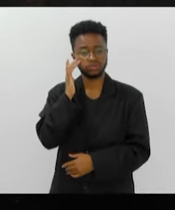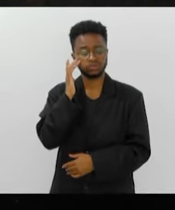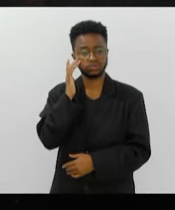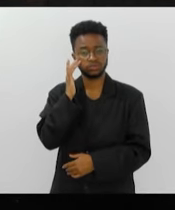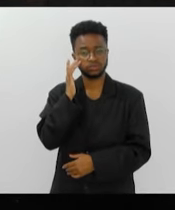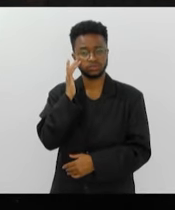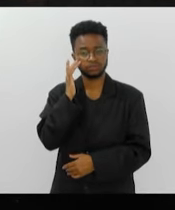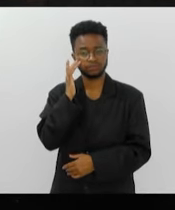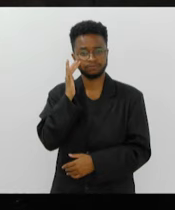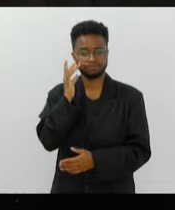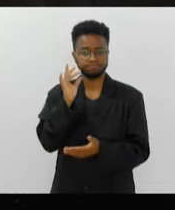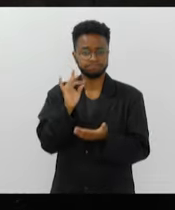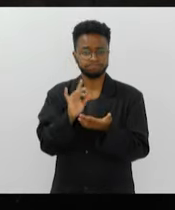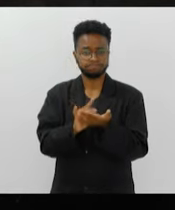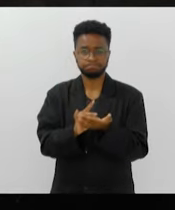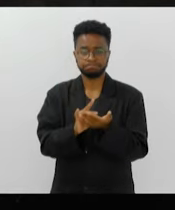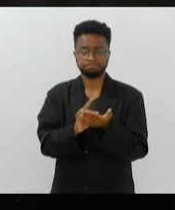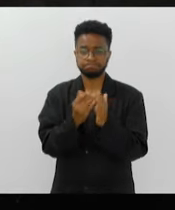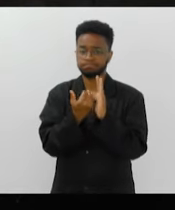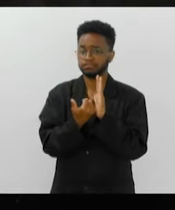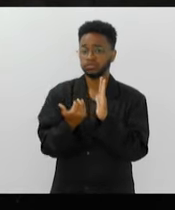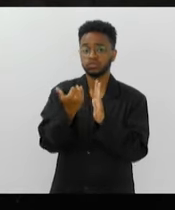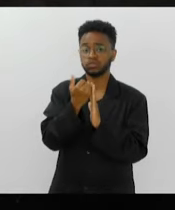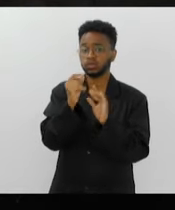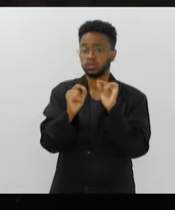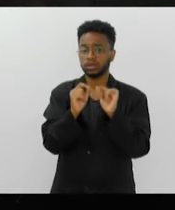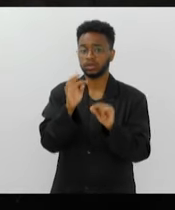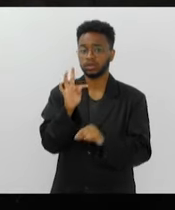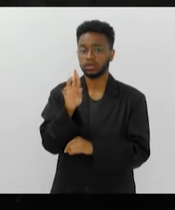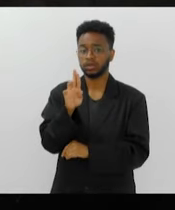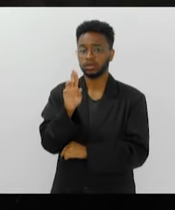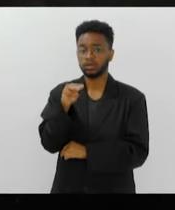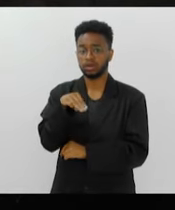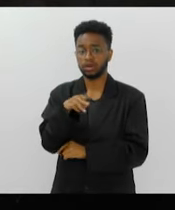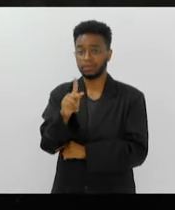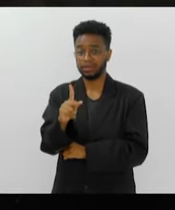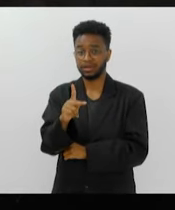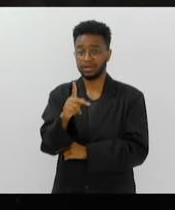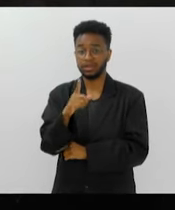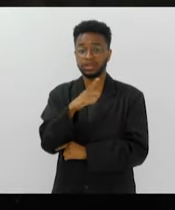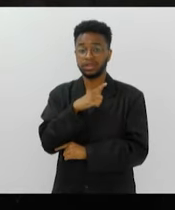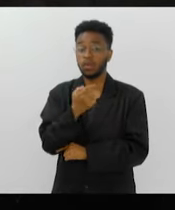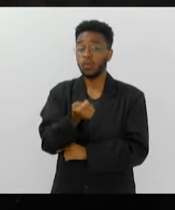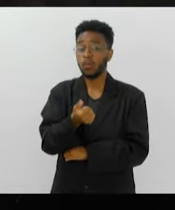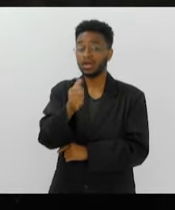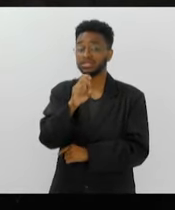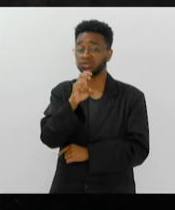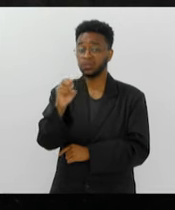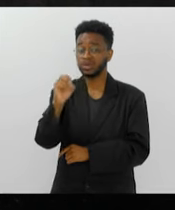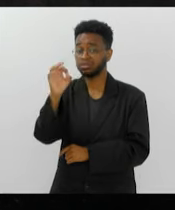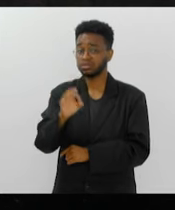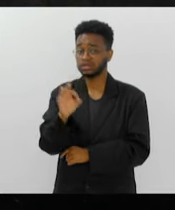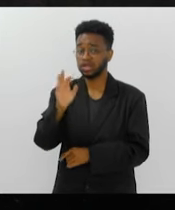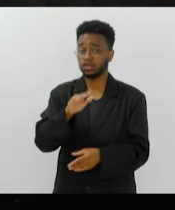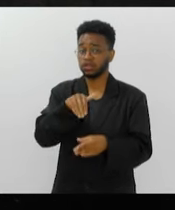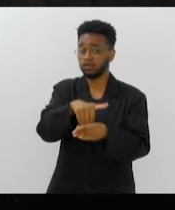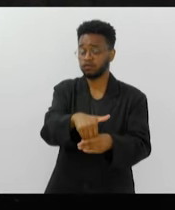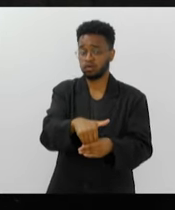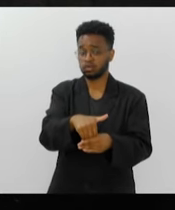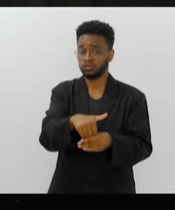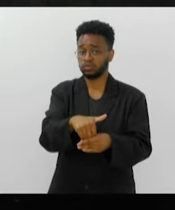extraordinariamente tétrico o trump ter quase 50% dos votos da